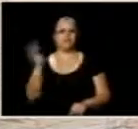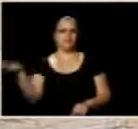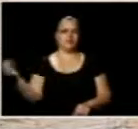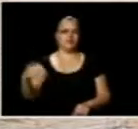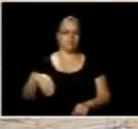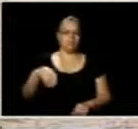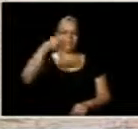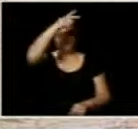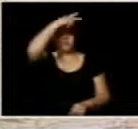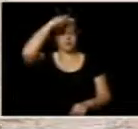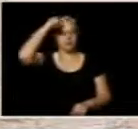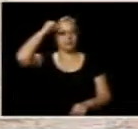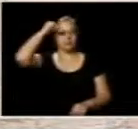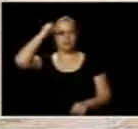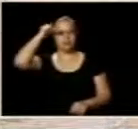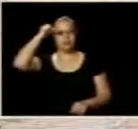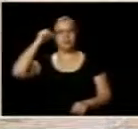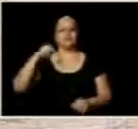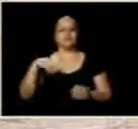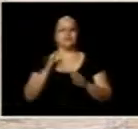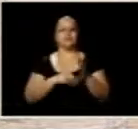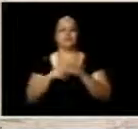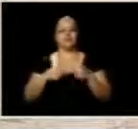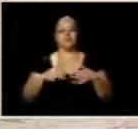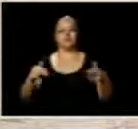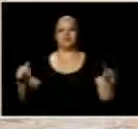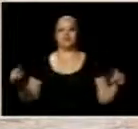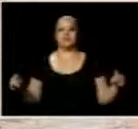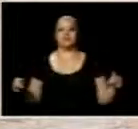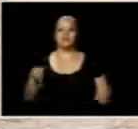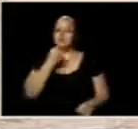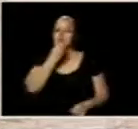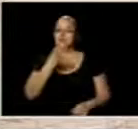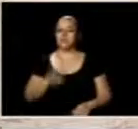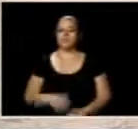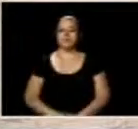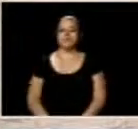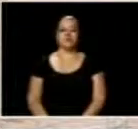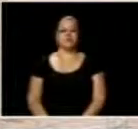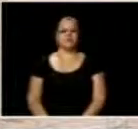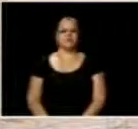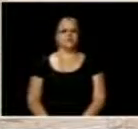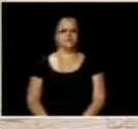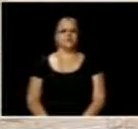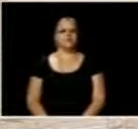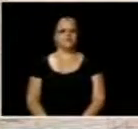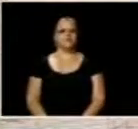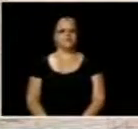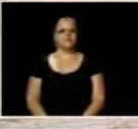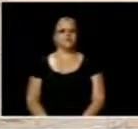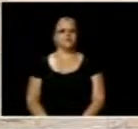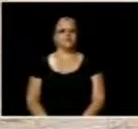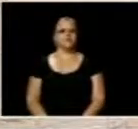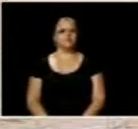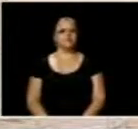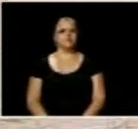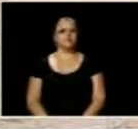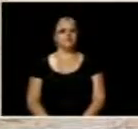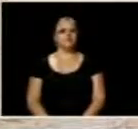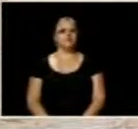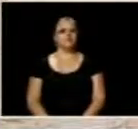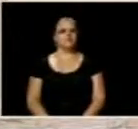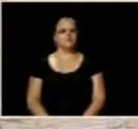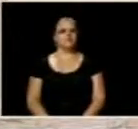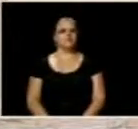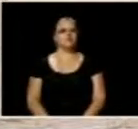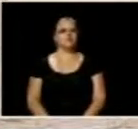Agora, aqui em Taubaté não. Recebemos hoje uma coisa que já começou. Eu não recebi, cadê? Não, o presidente está recebendo. Eu também não